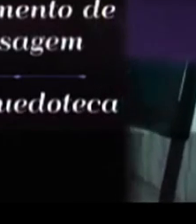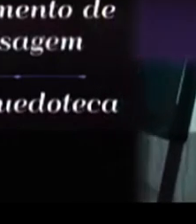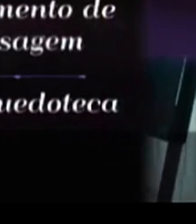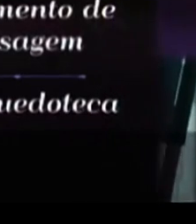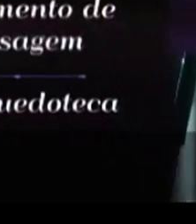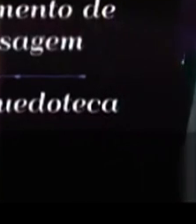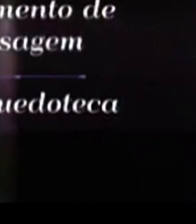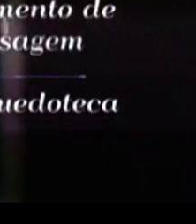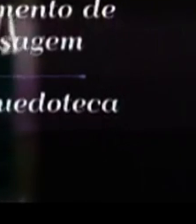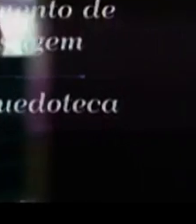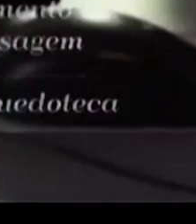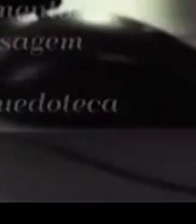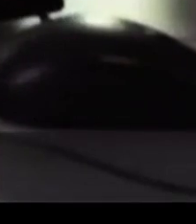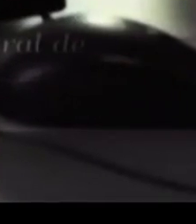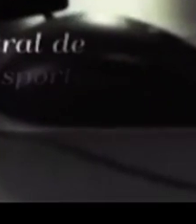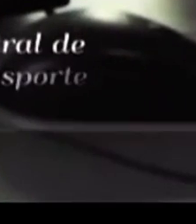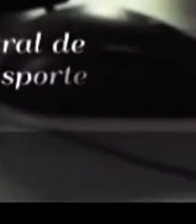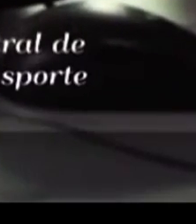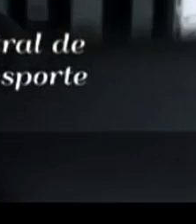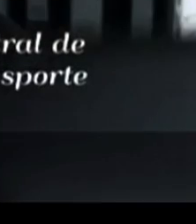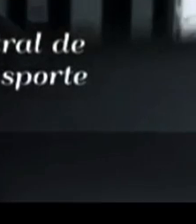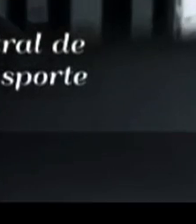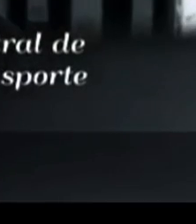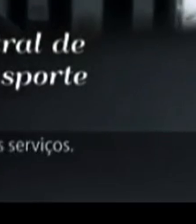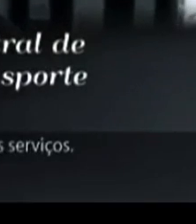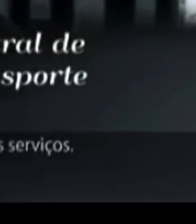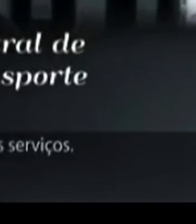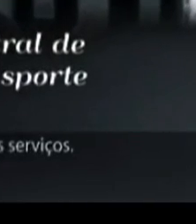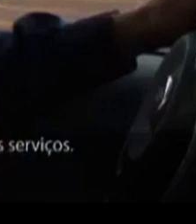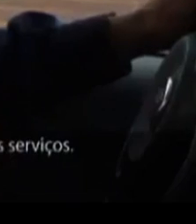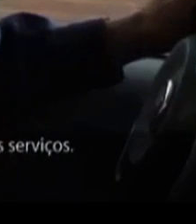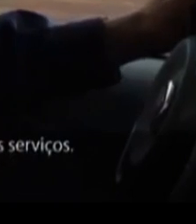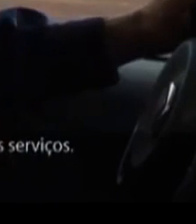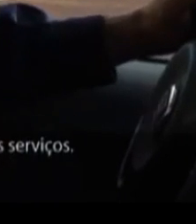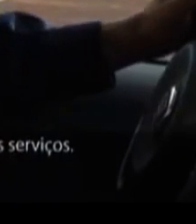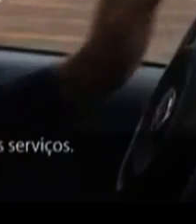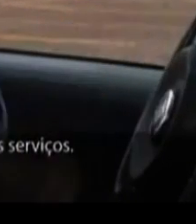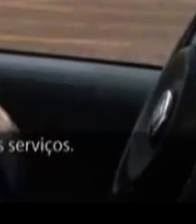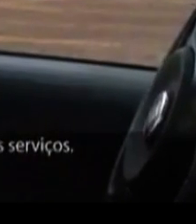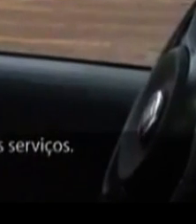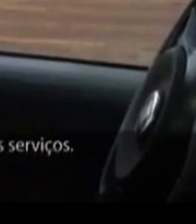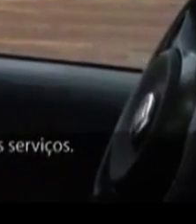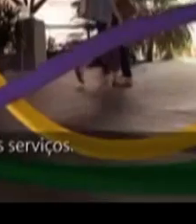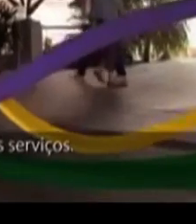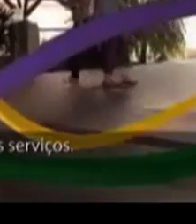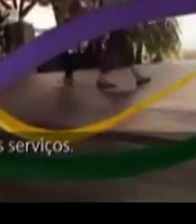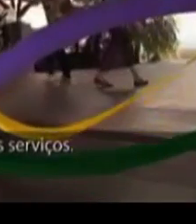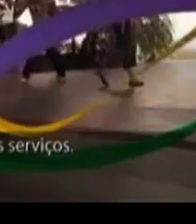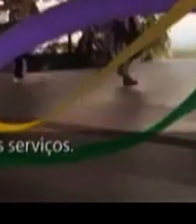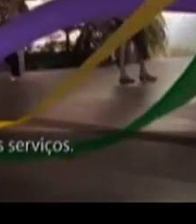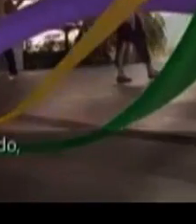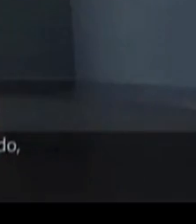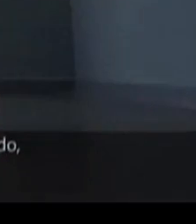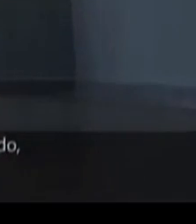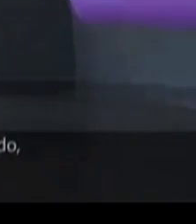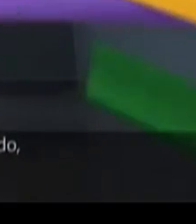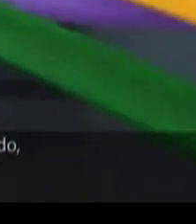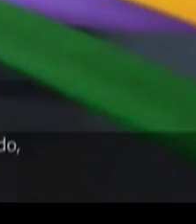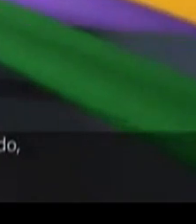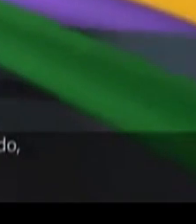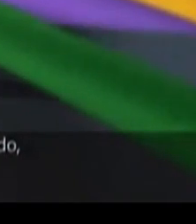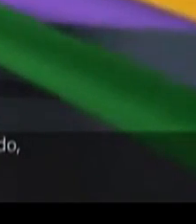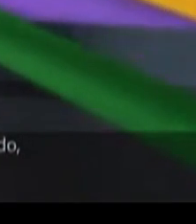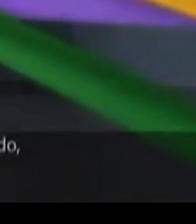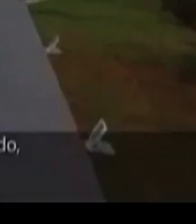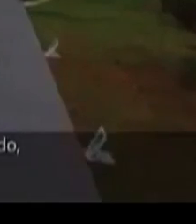conta com brinquedoteca. E, se necessário, a Central de Transportes aciona o deslocamento para um dos serviços. A primeira Casa